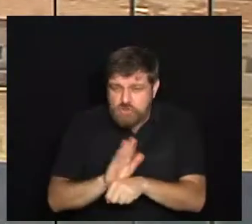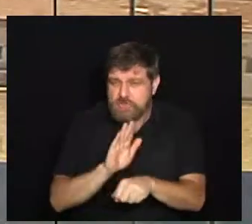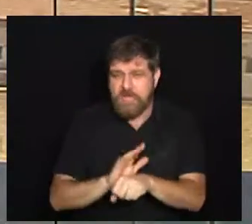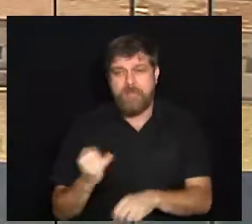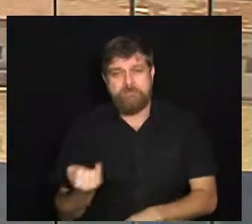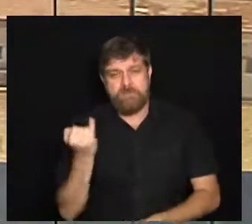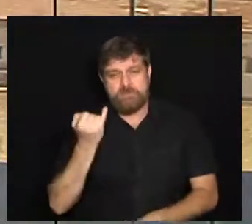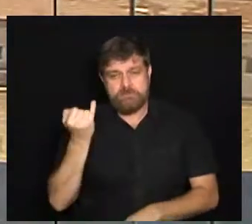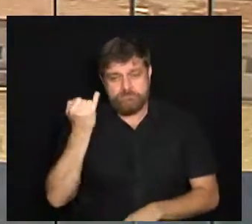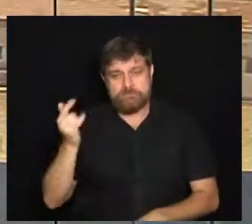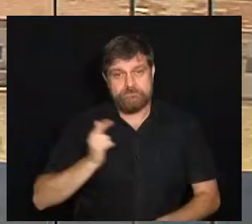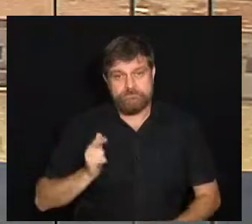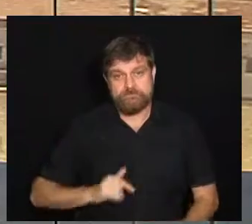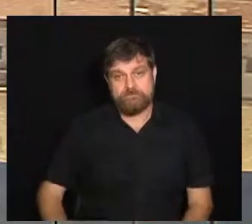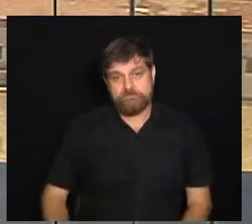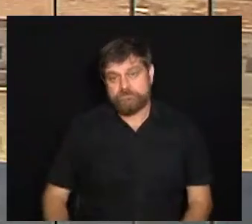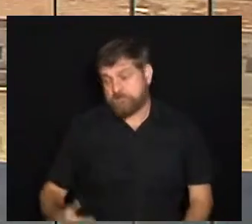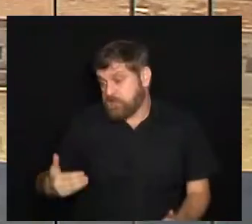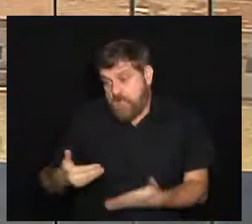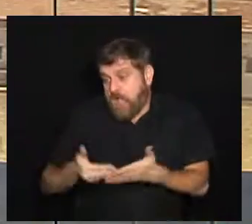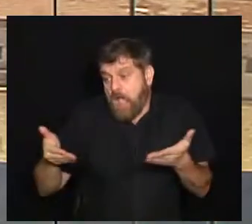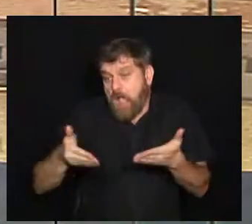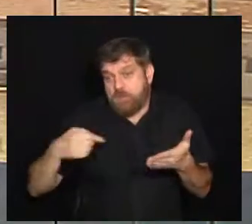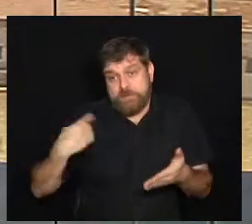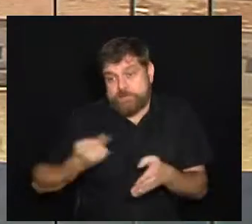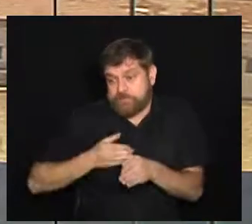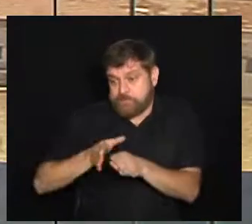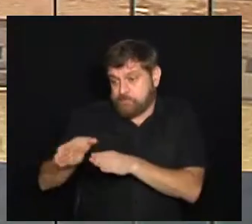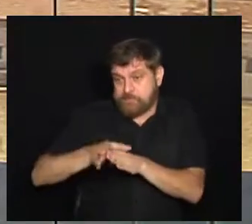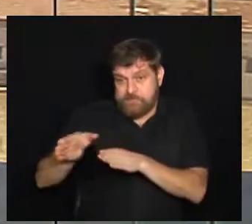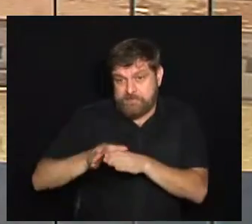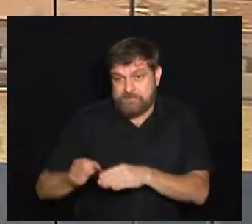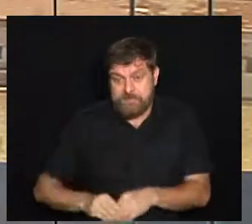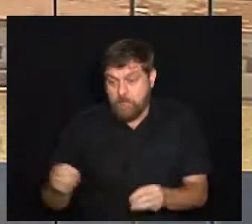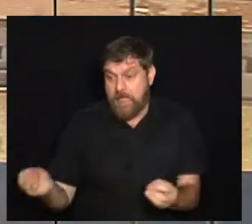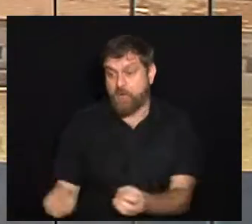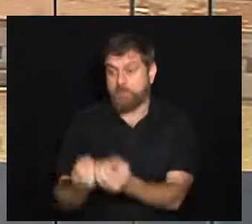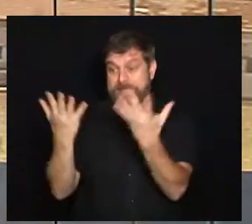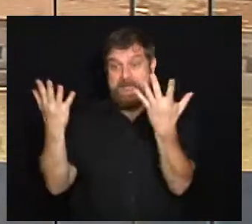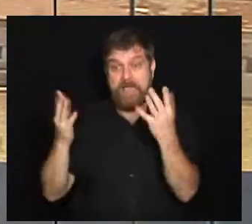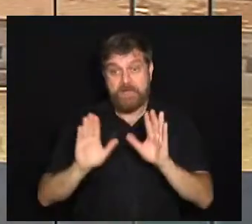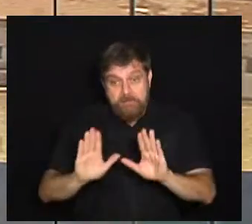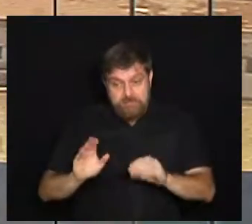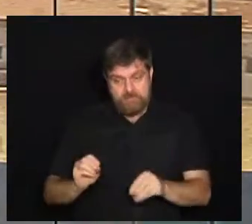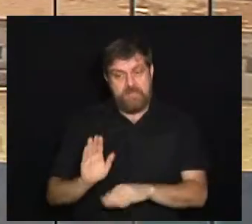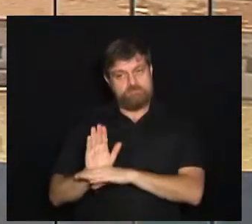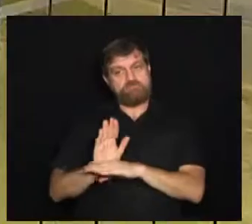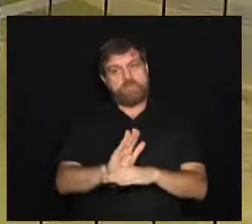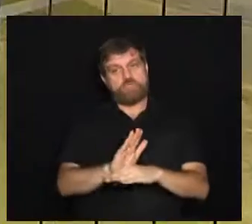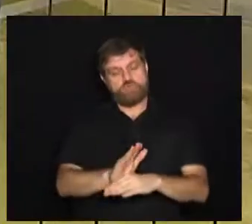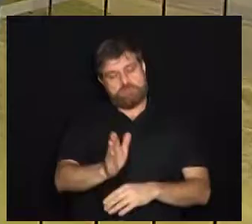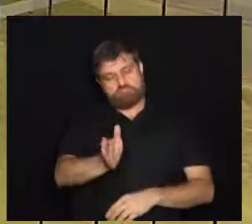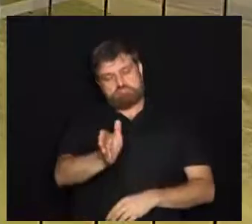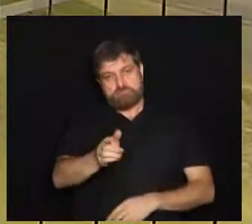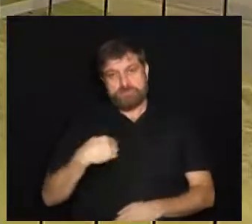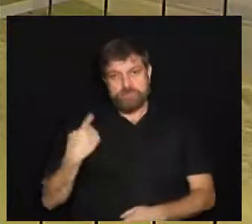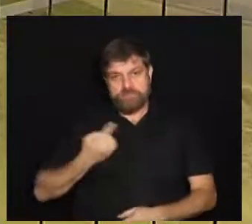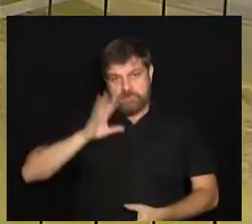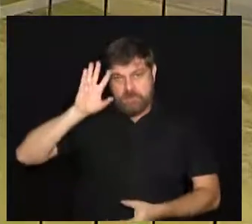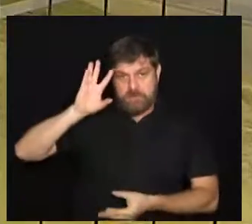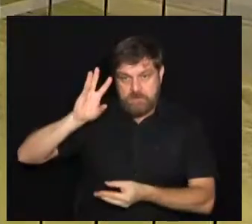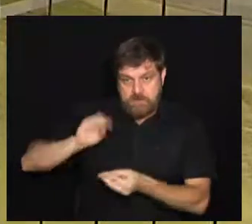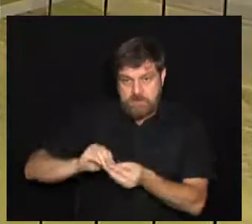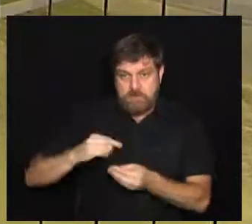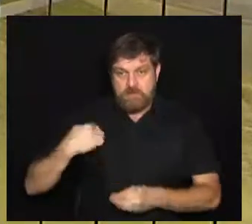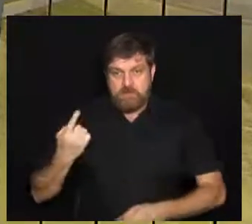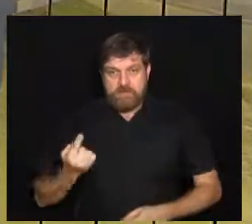assumir isso e ir por enquanto é o que nós temos para oferecer não é nenhuma solução milagrosa mas de ajuda é para gente poder encerrar